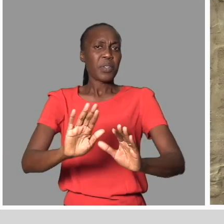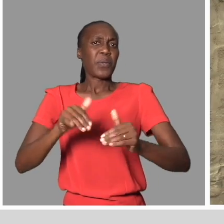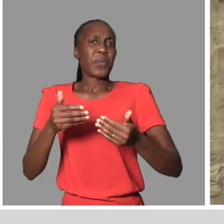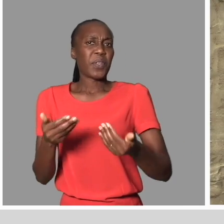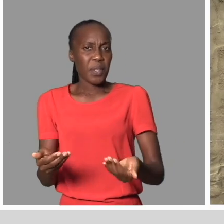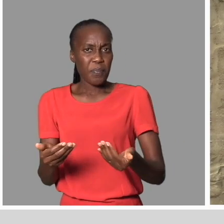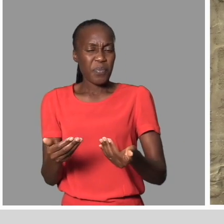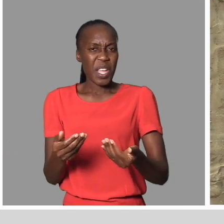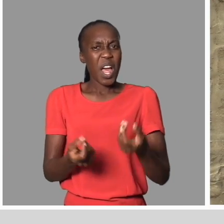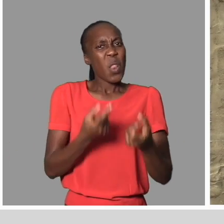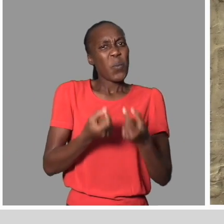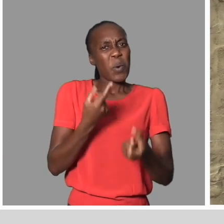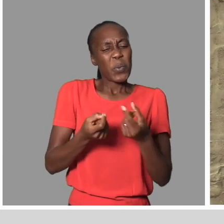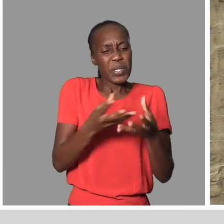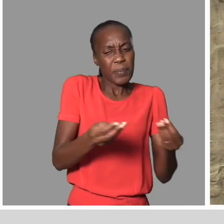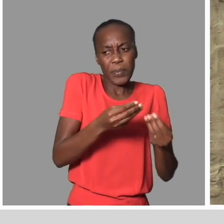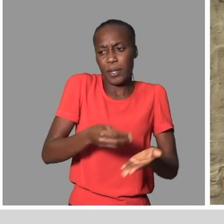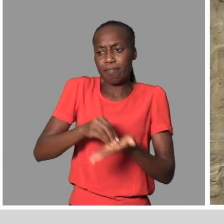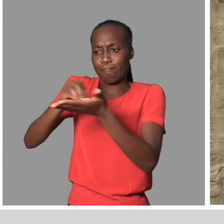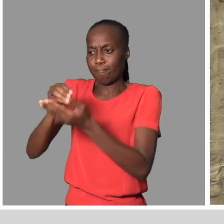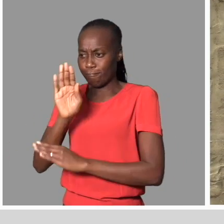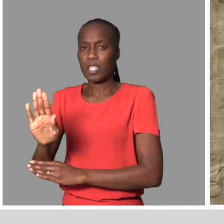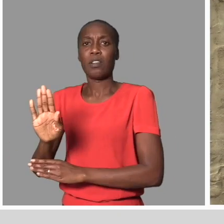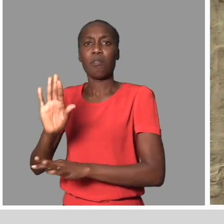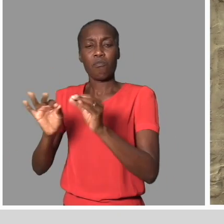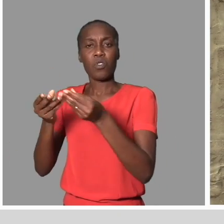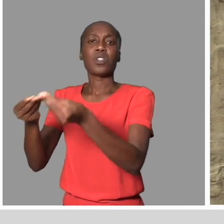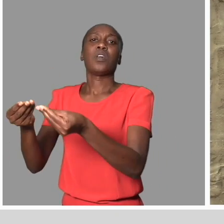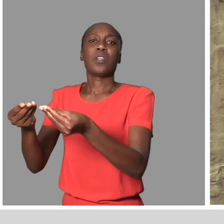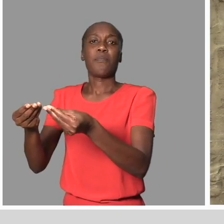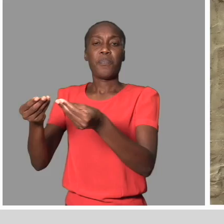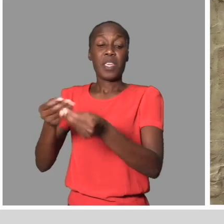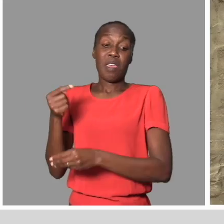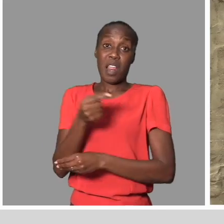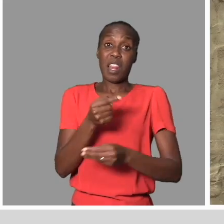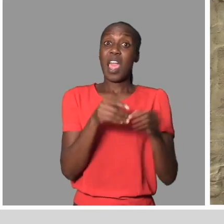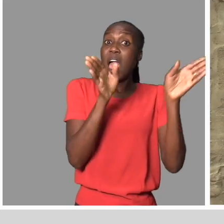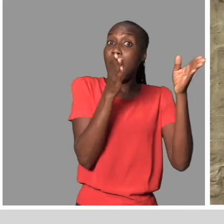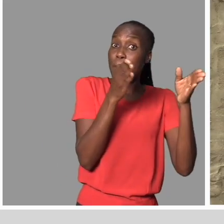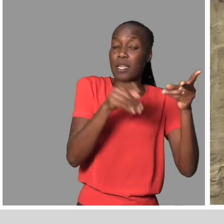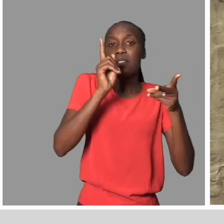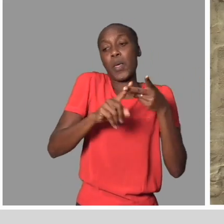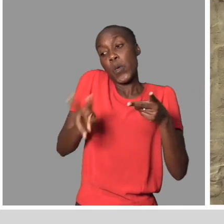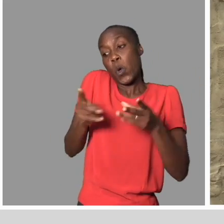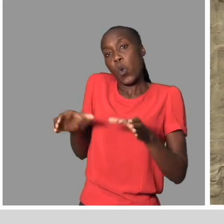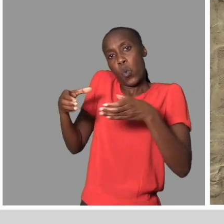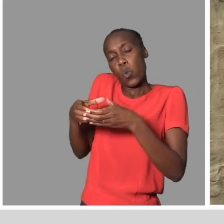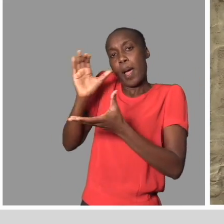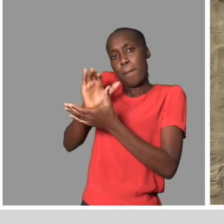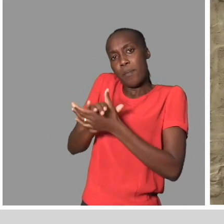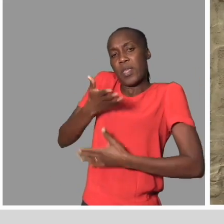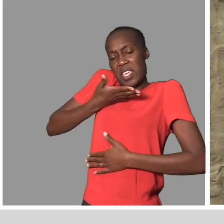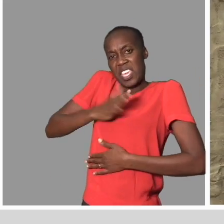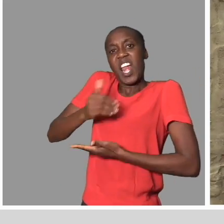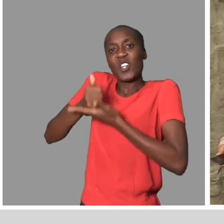levarmos alguma coisa que tínhamos na empresa para oferecer. E, fora a empresa, juntamos um grupo de amigos, também